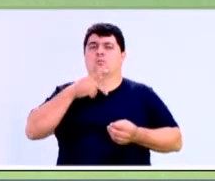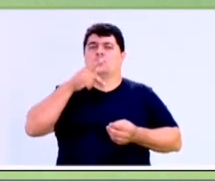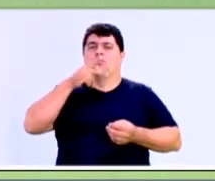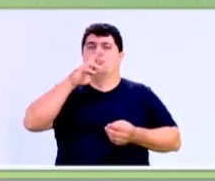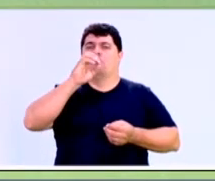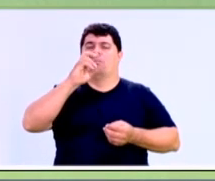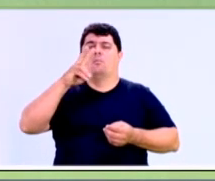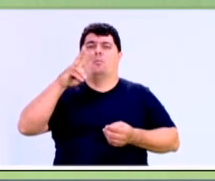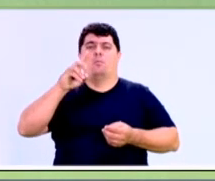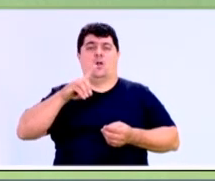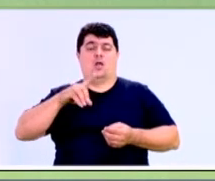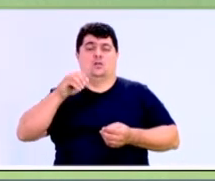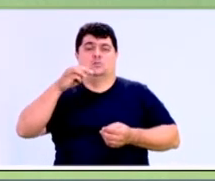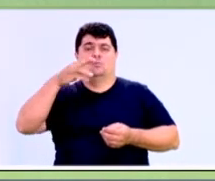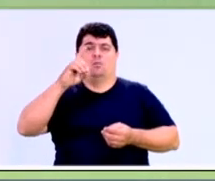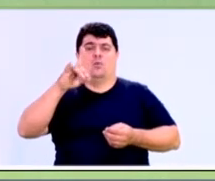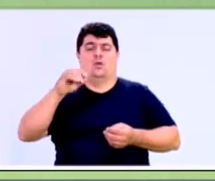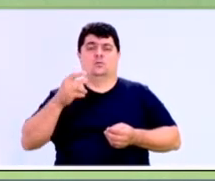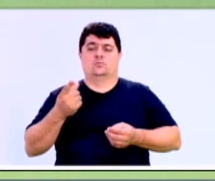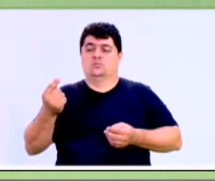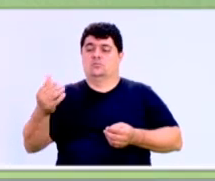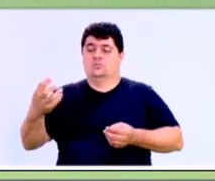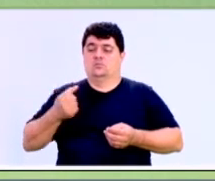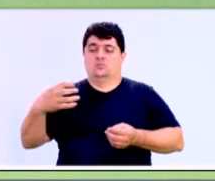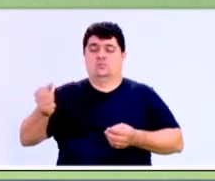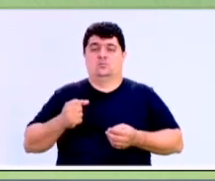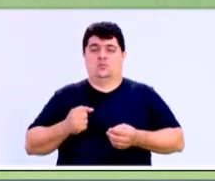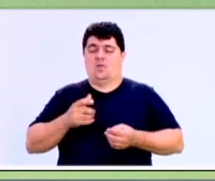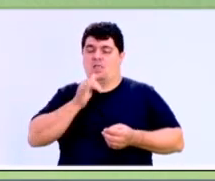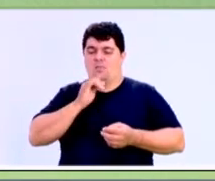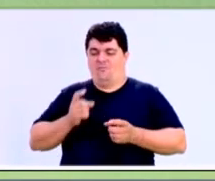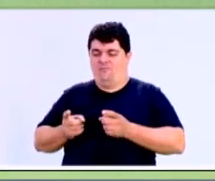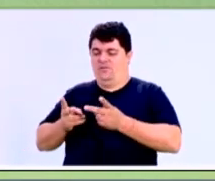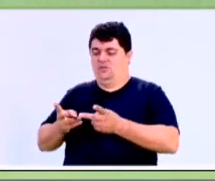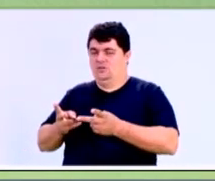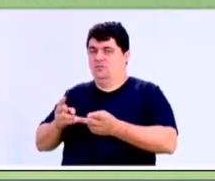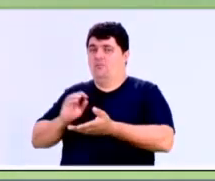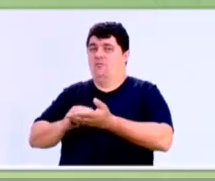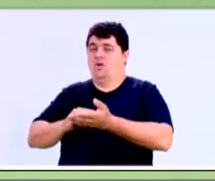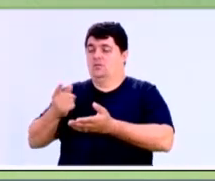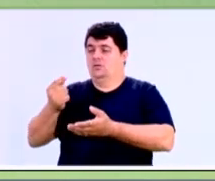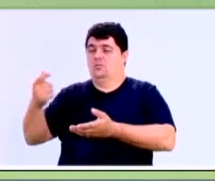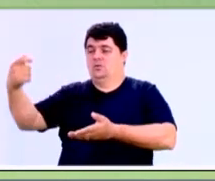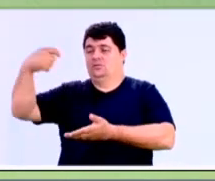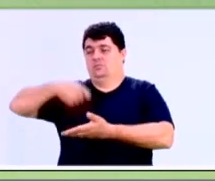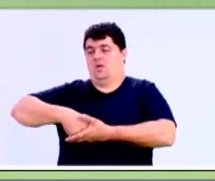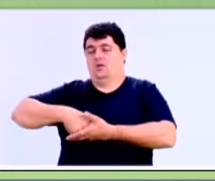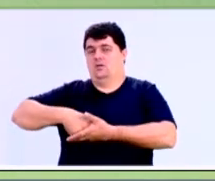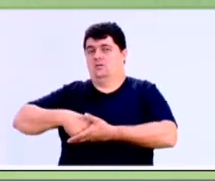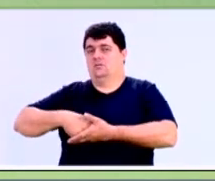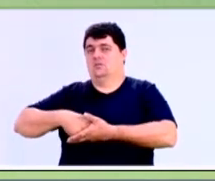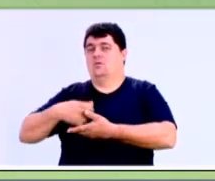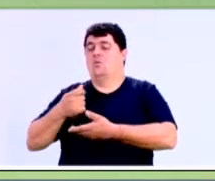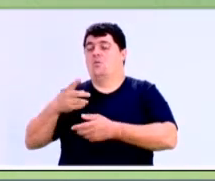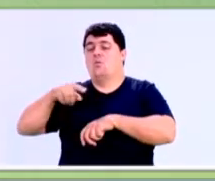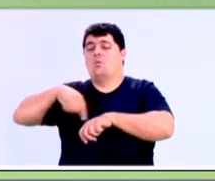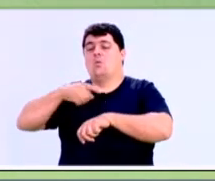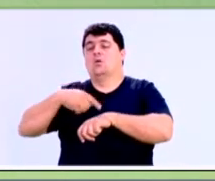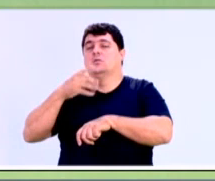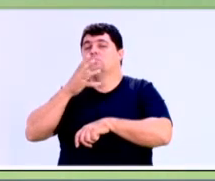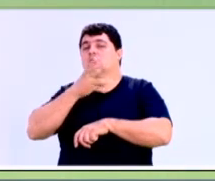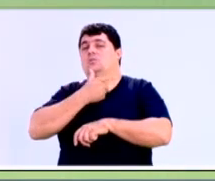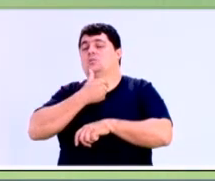de recebimento de vendas. O que ele indica? Esse índice indica quanto tempo, em média,